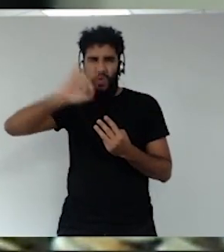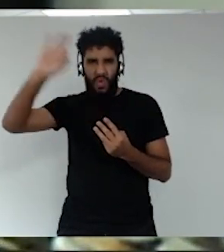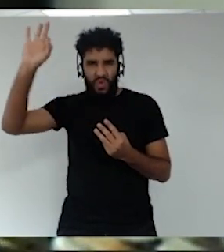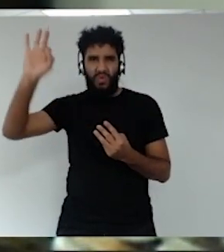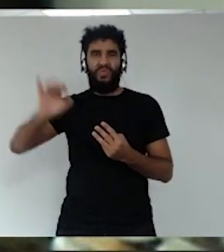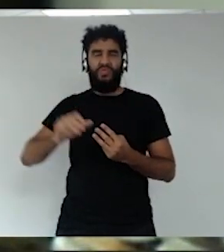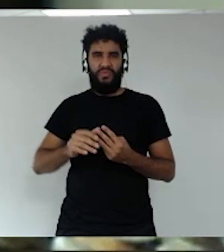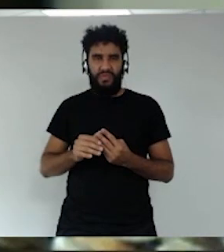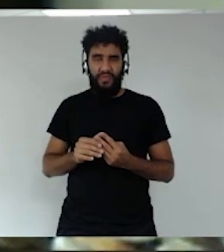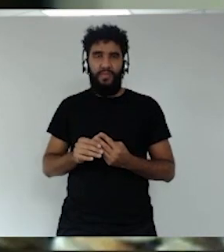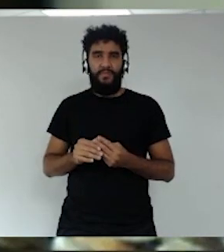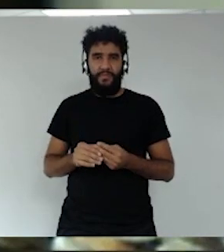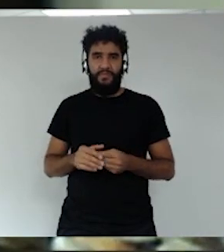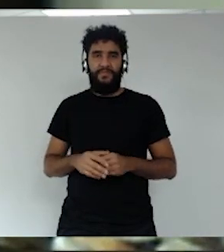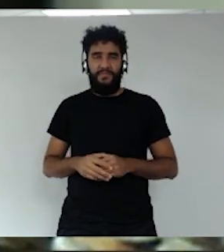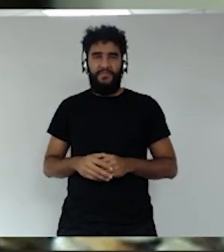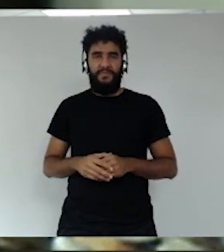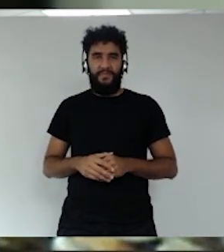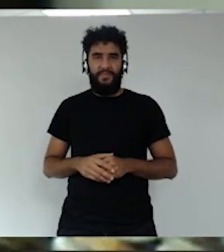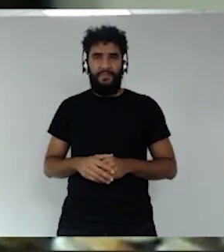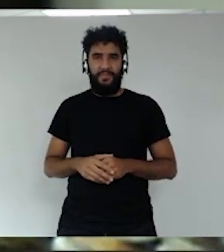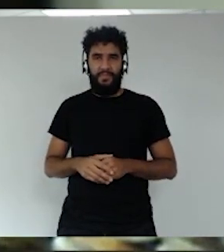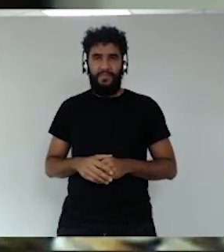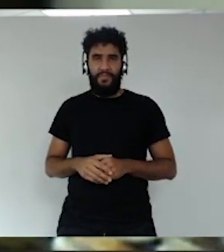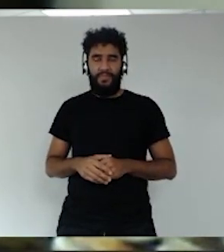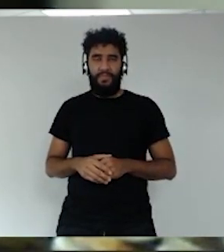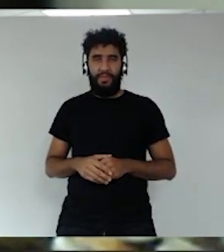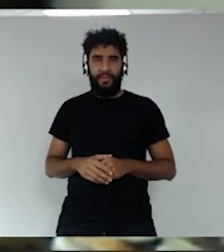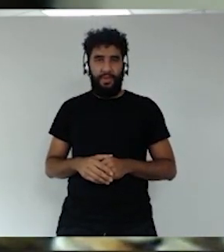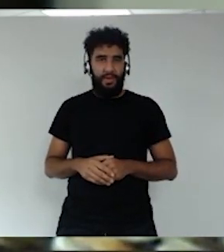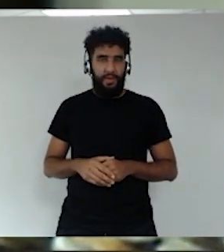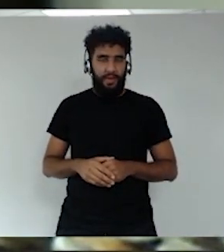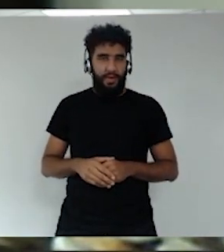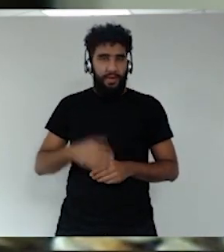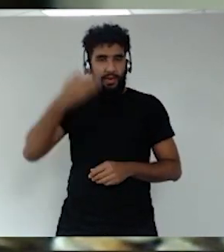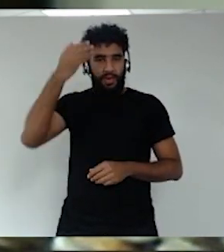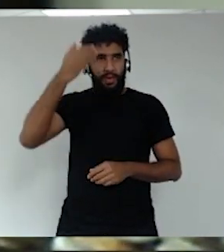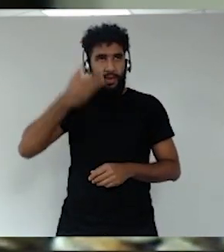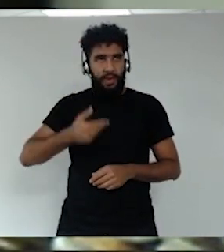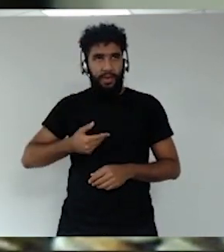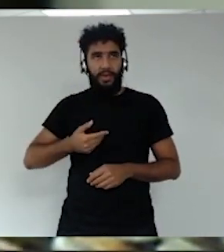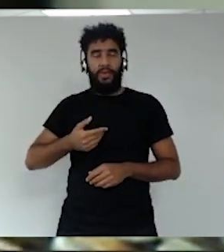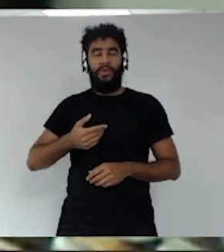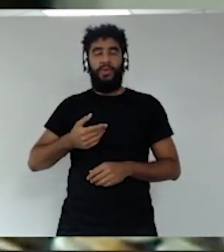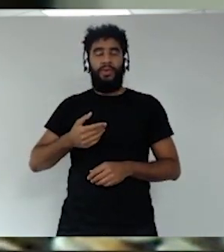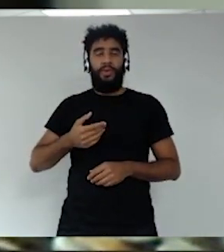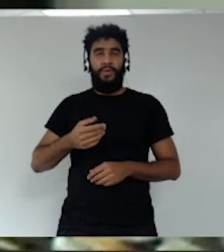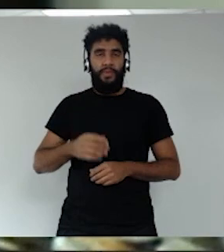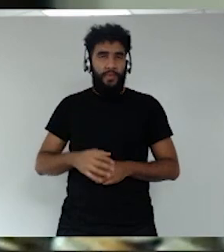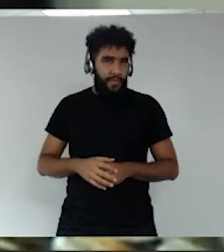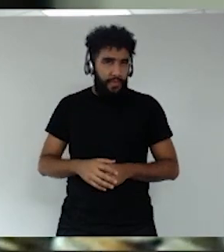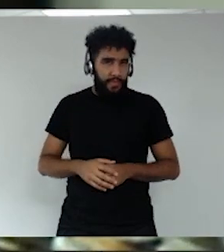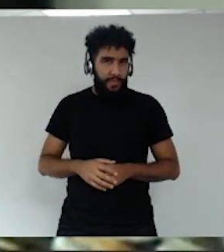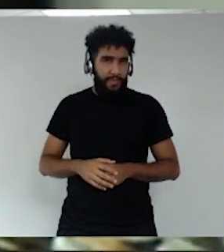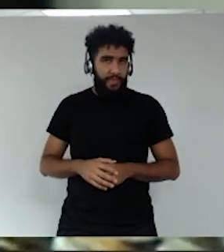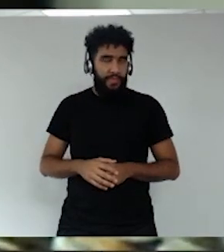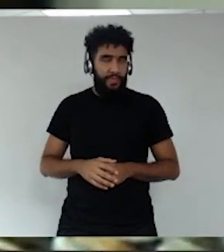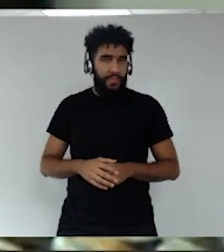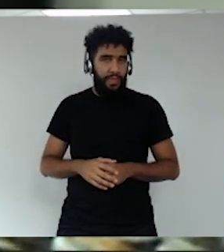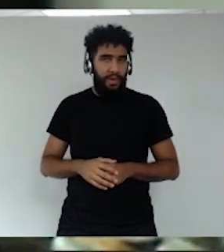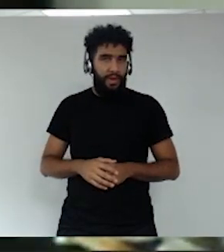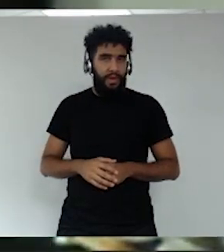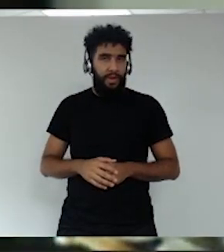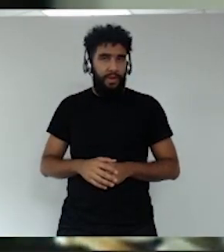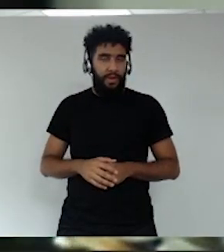e sou conselheiro federal da Ordem pelo Acre, já há 3 ou 4